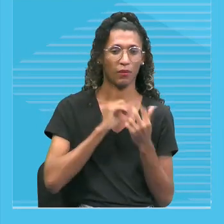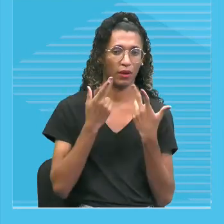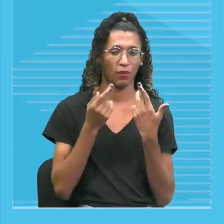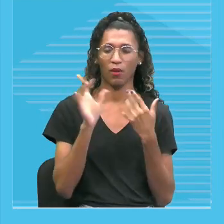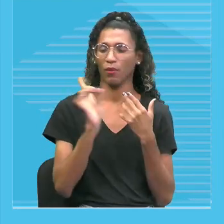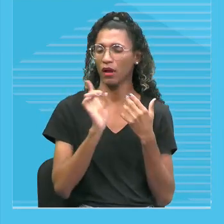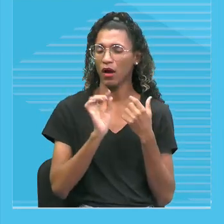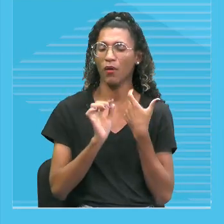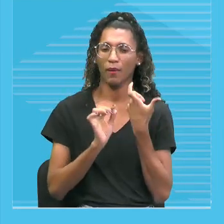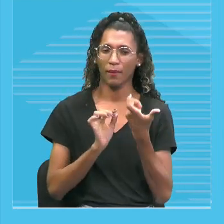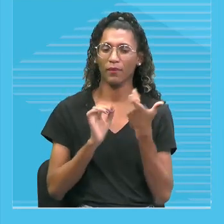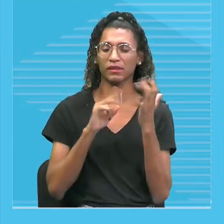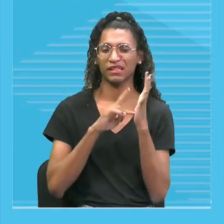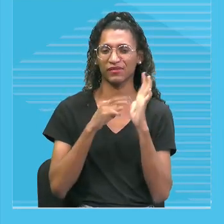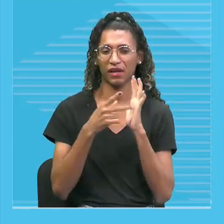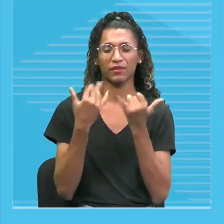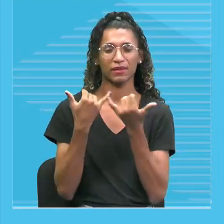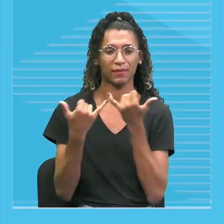grávida